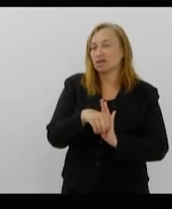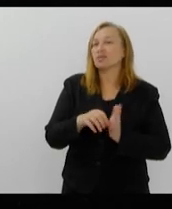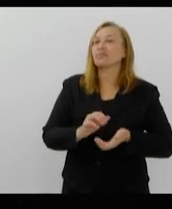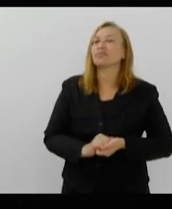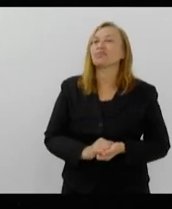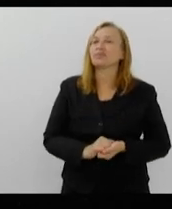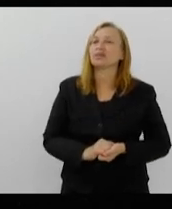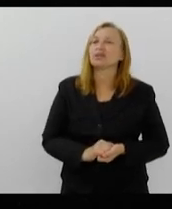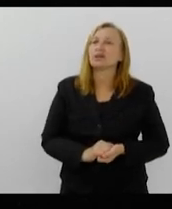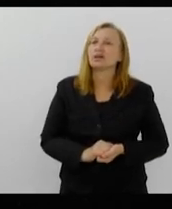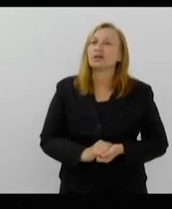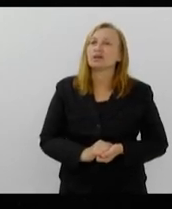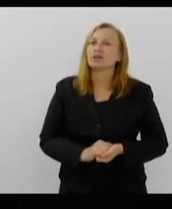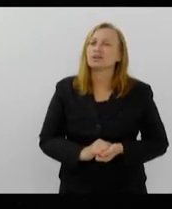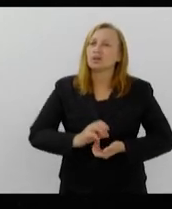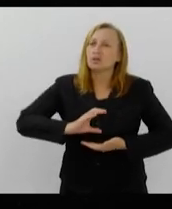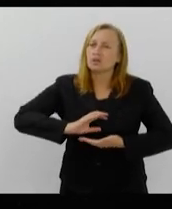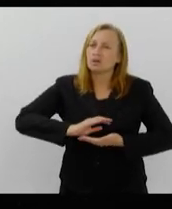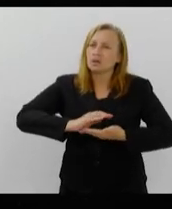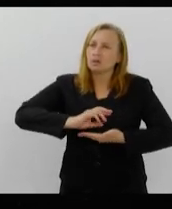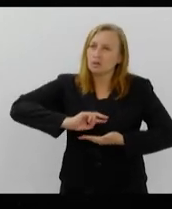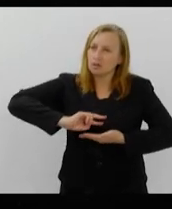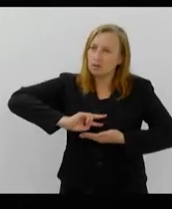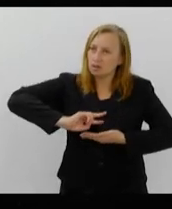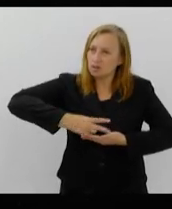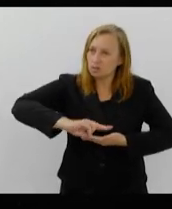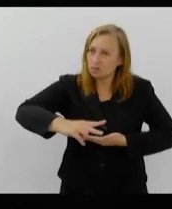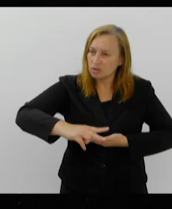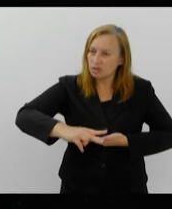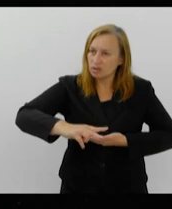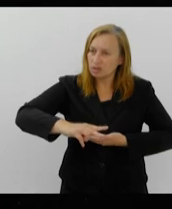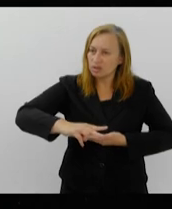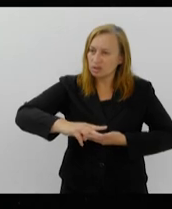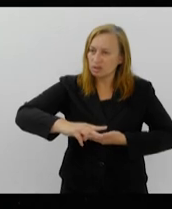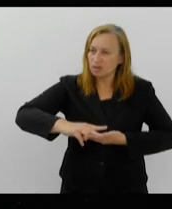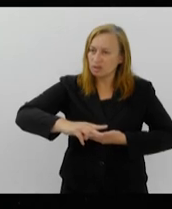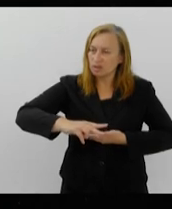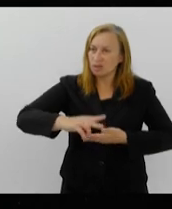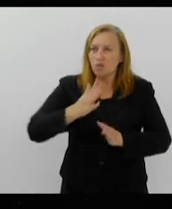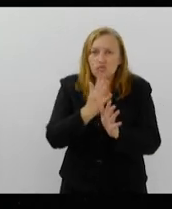se submete a um transplante, espera numa fila e depois